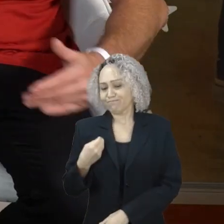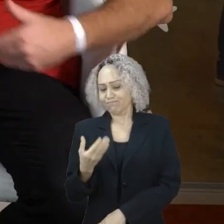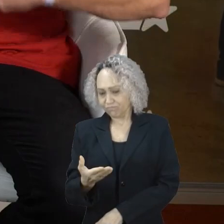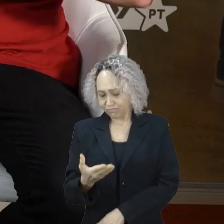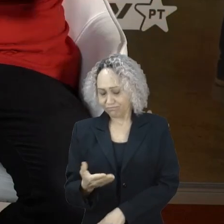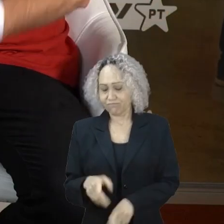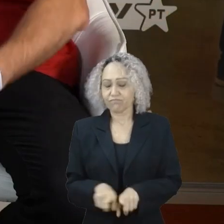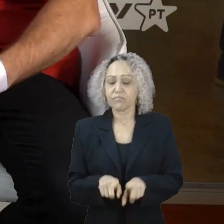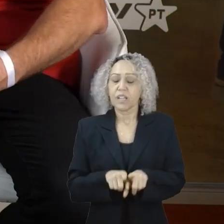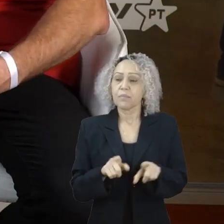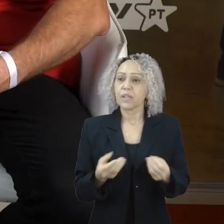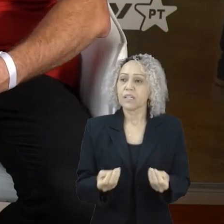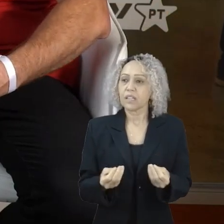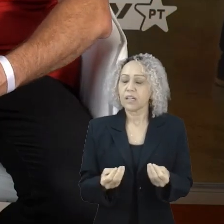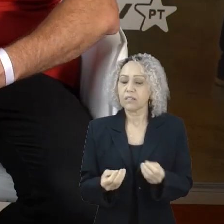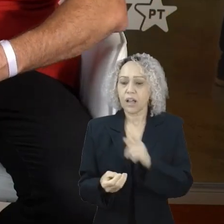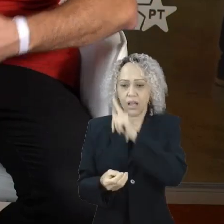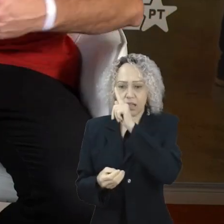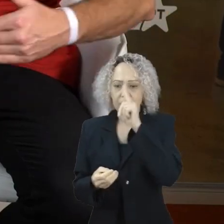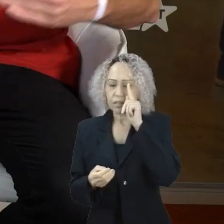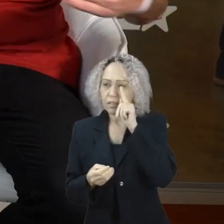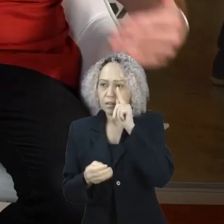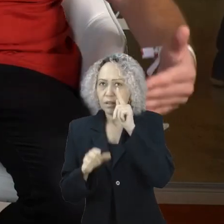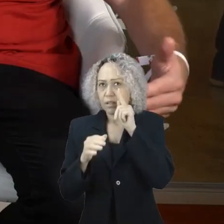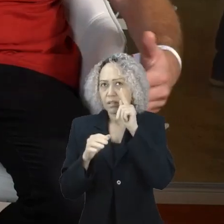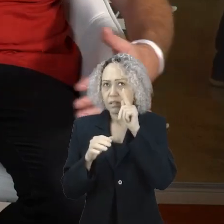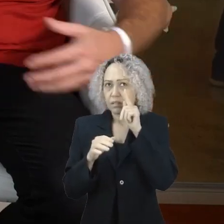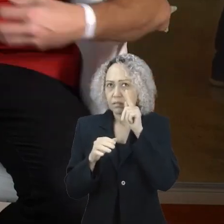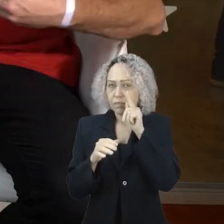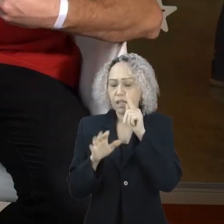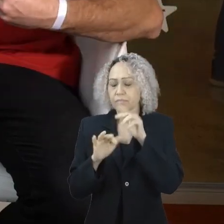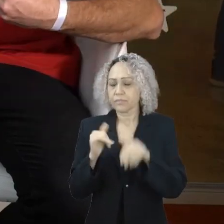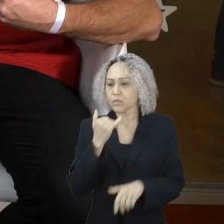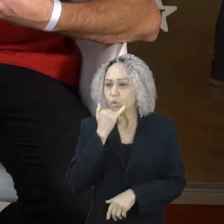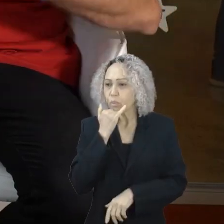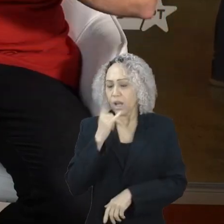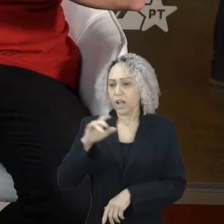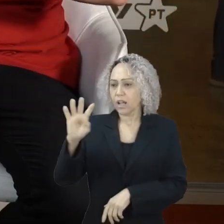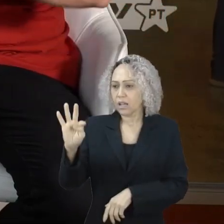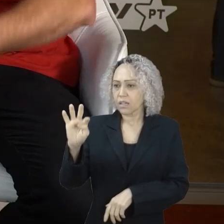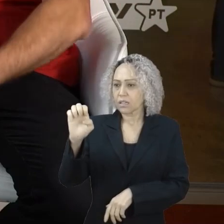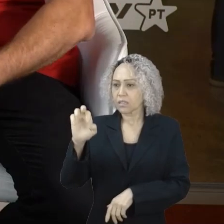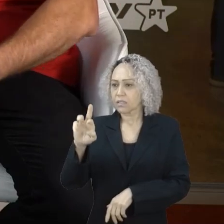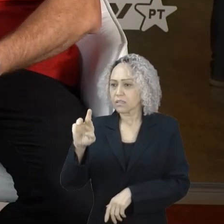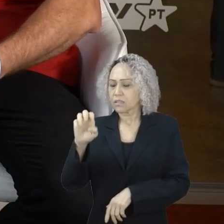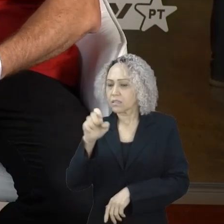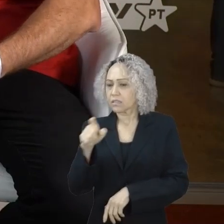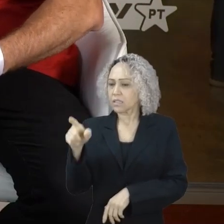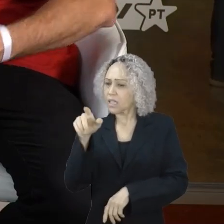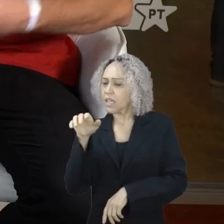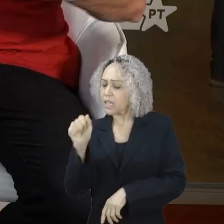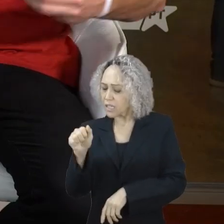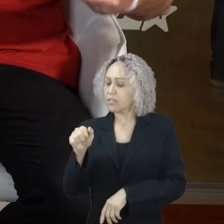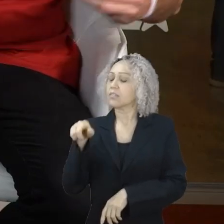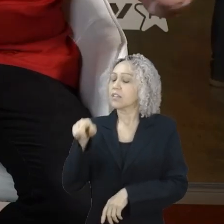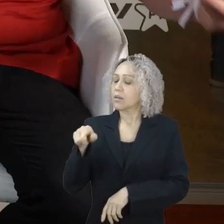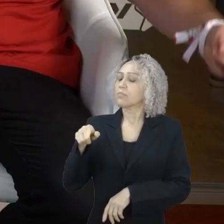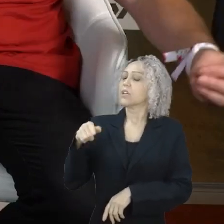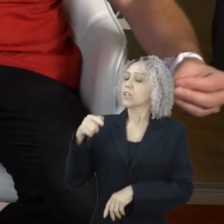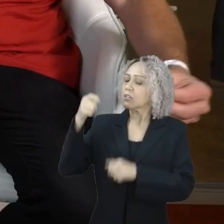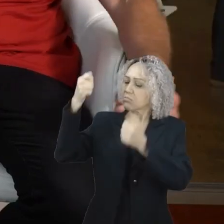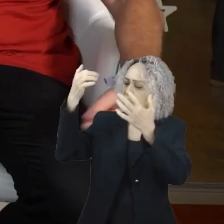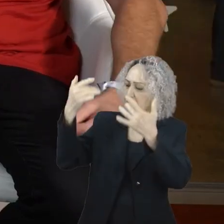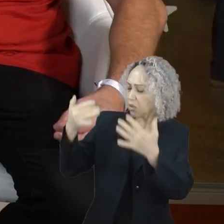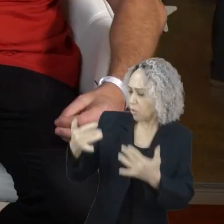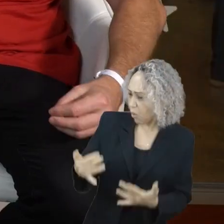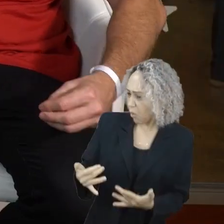de contas e sobre a coordenação da Tereza a gente teve a oportunidade dos candidatos virem fazer questionamentos e também apresentar